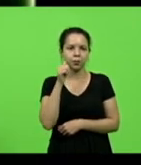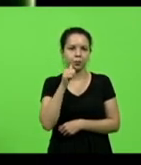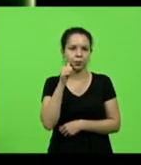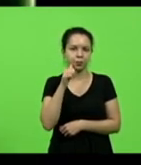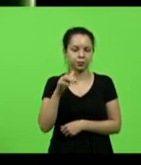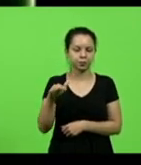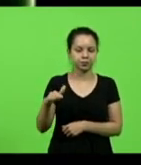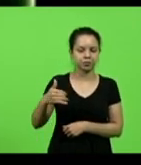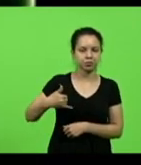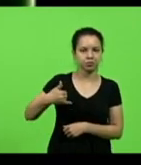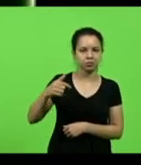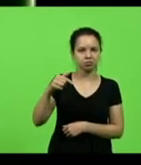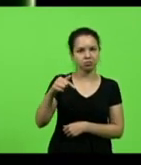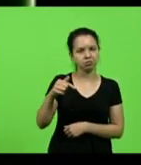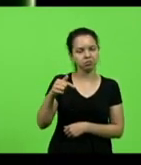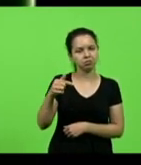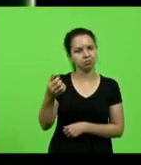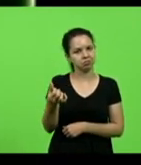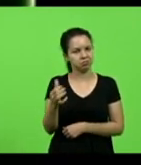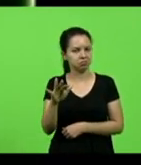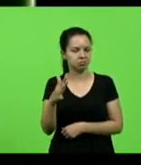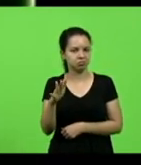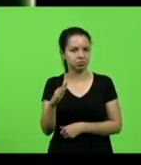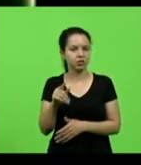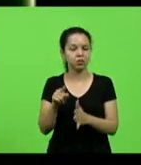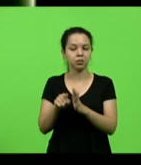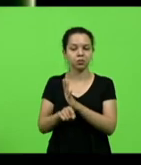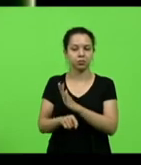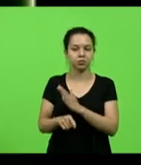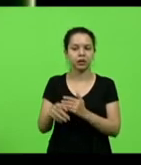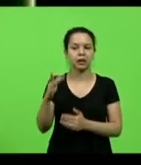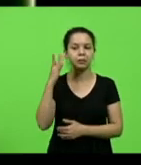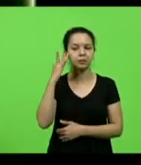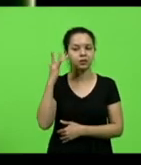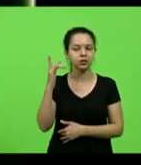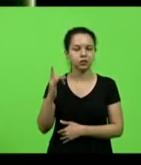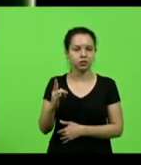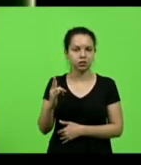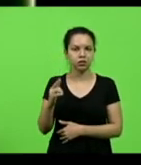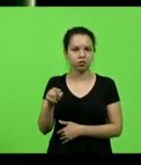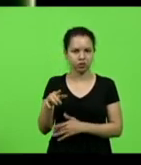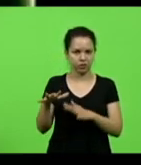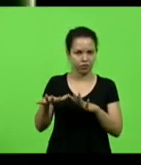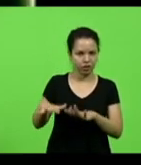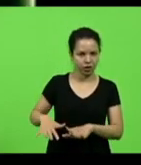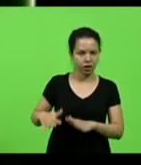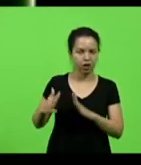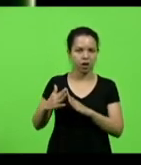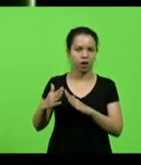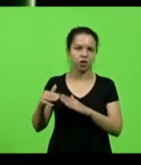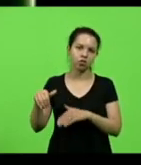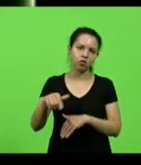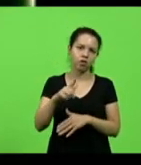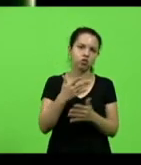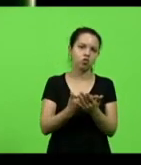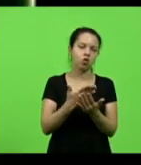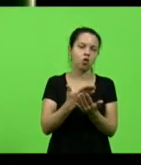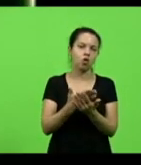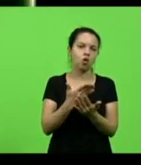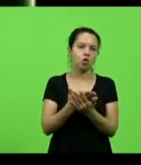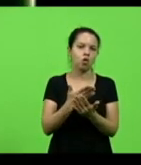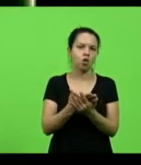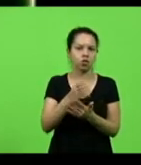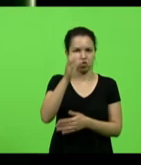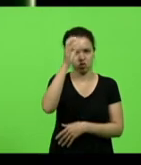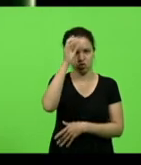6, 7 anos, foi perguntado para ela amanhã se quer ficar em casa ou quer ir para aula. Uma tia dela